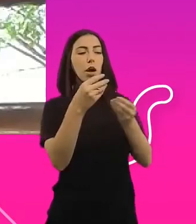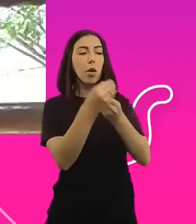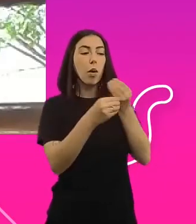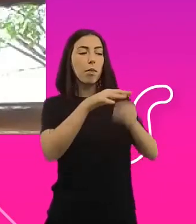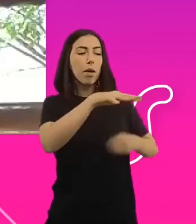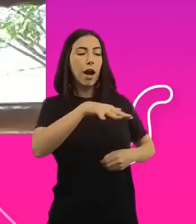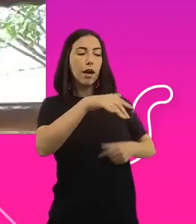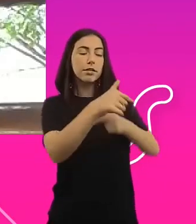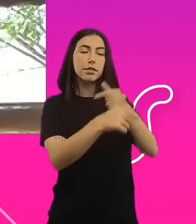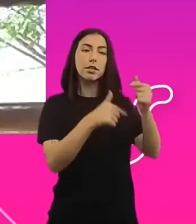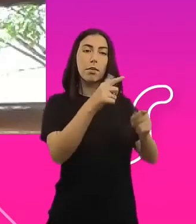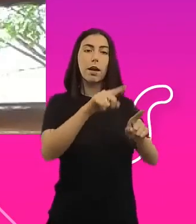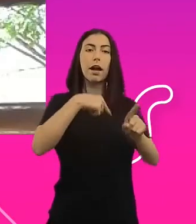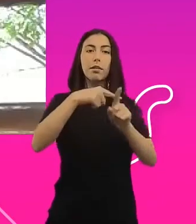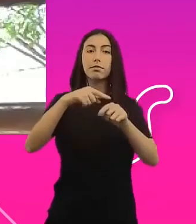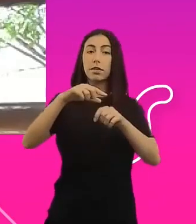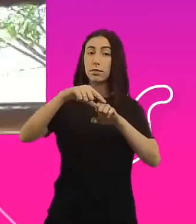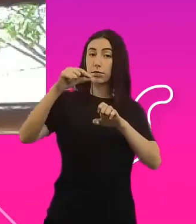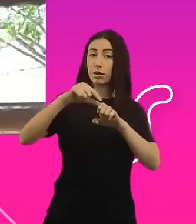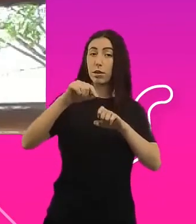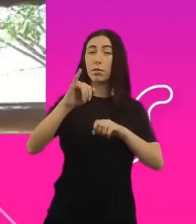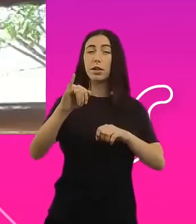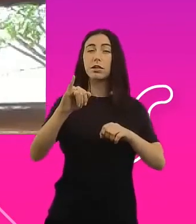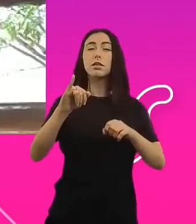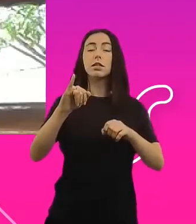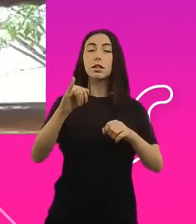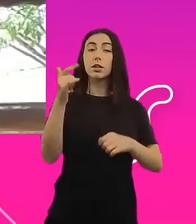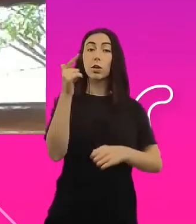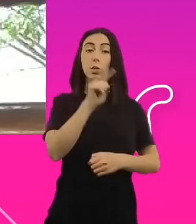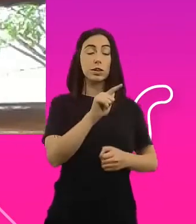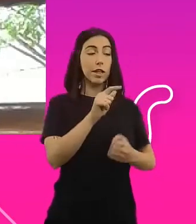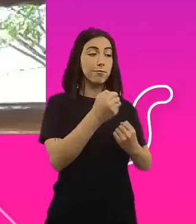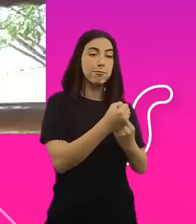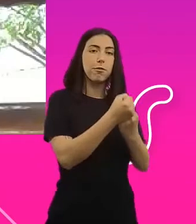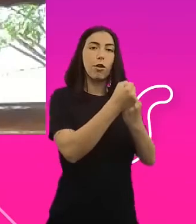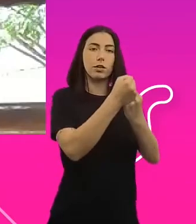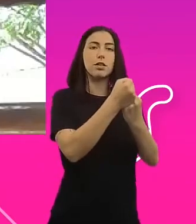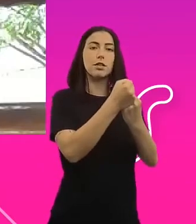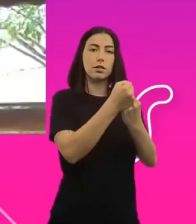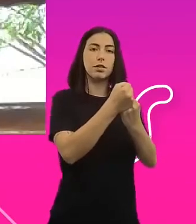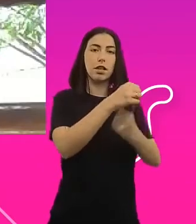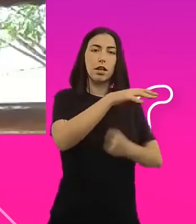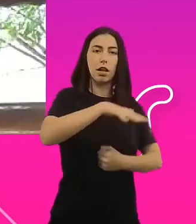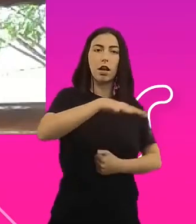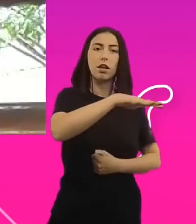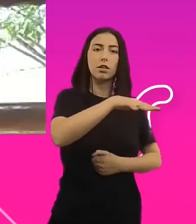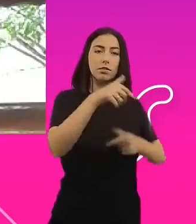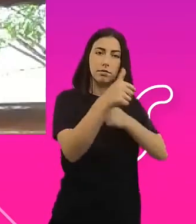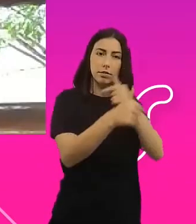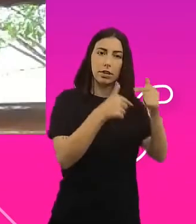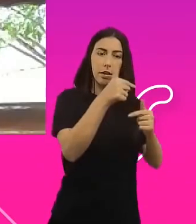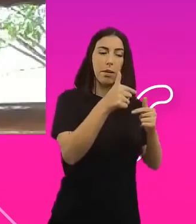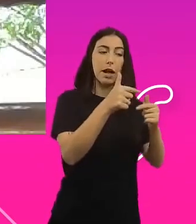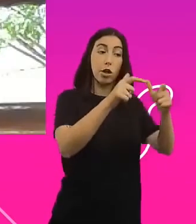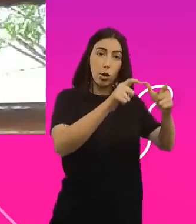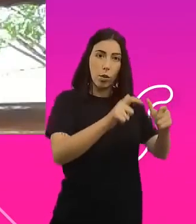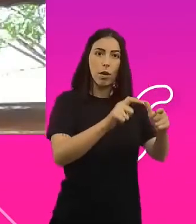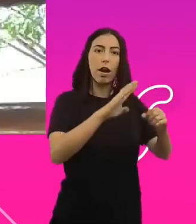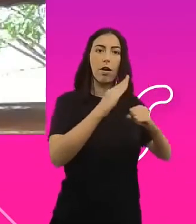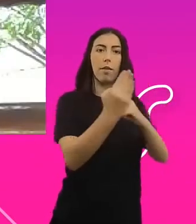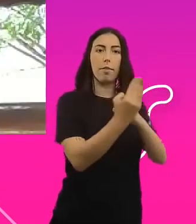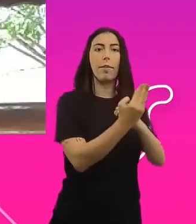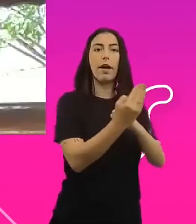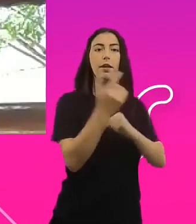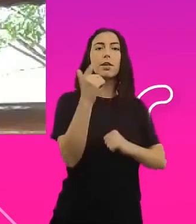gente consegue, né, fortalecer as comunidades dessa forma, fortalecer as economias locais, a gente consegue, de fato, né, enriquecer